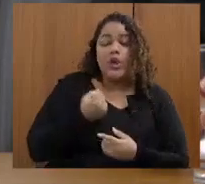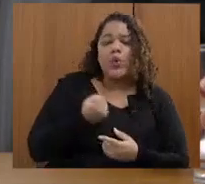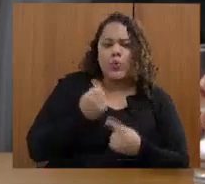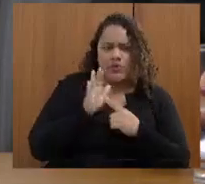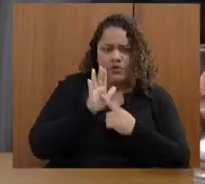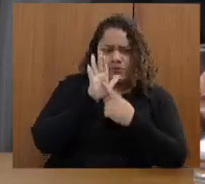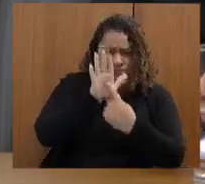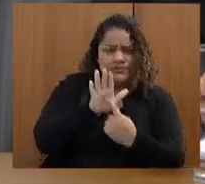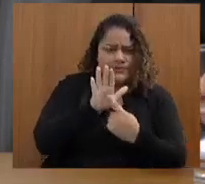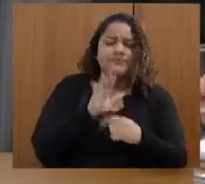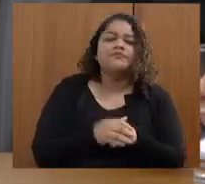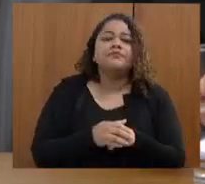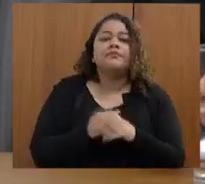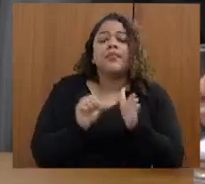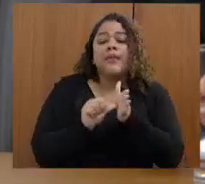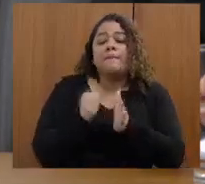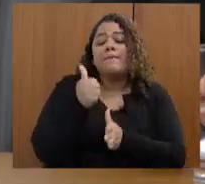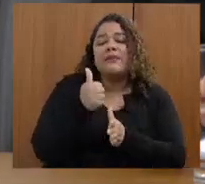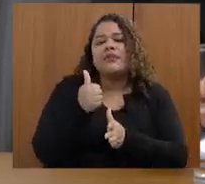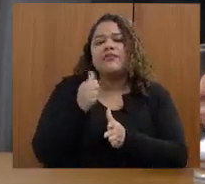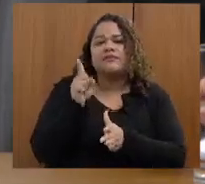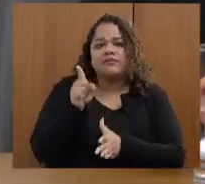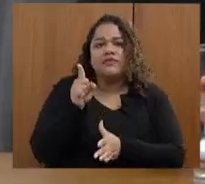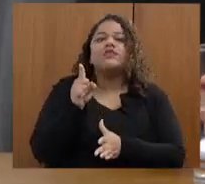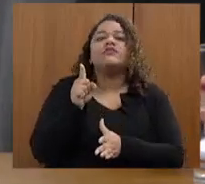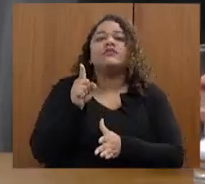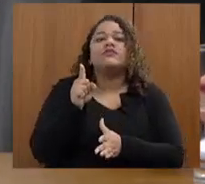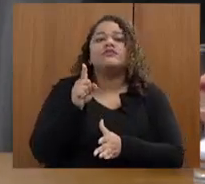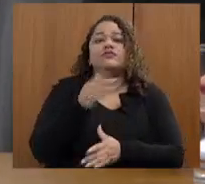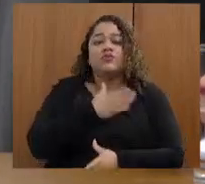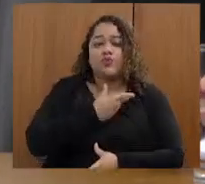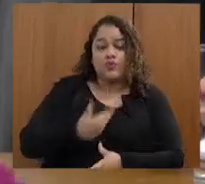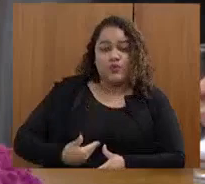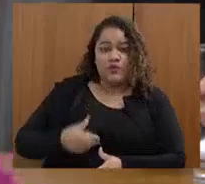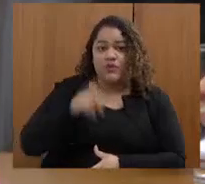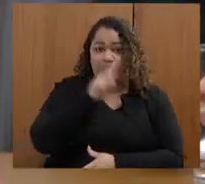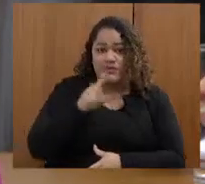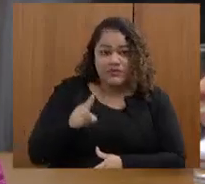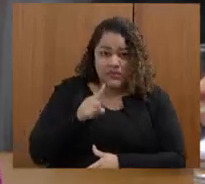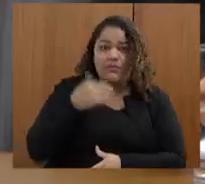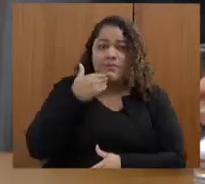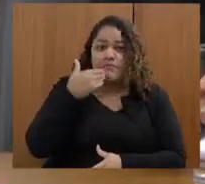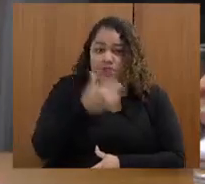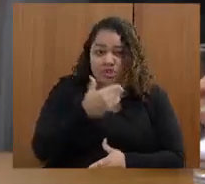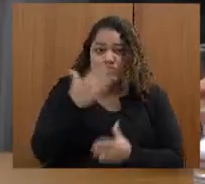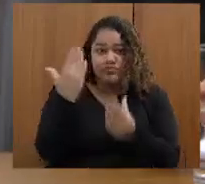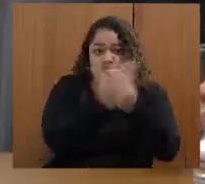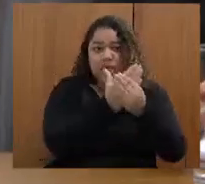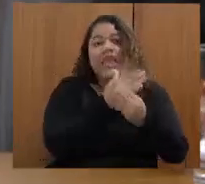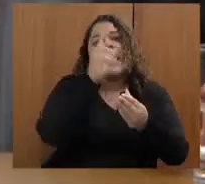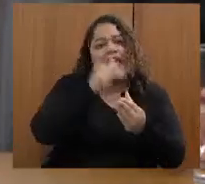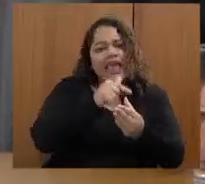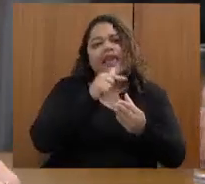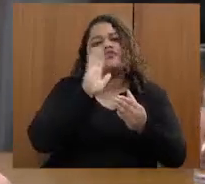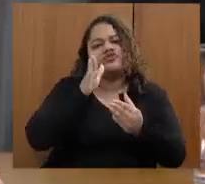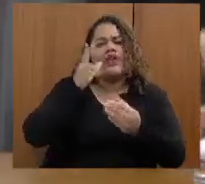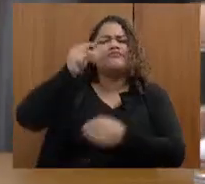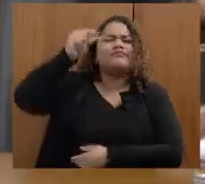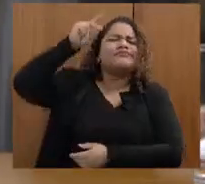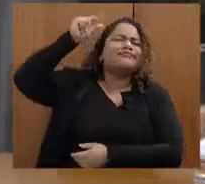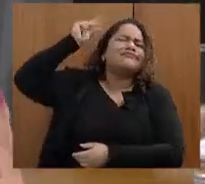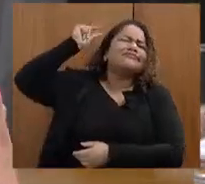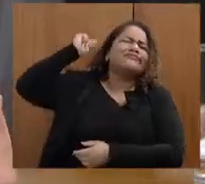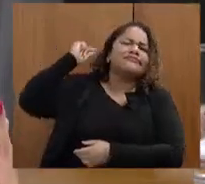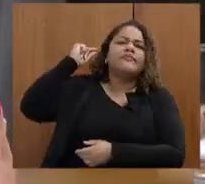pediu a inconstitucionalidade da legislação do piso Foi numa ação que já tramitava antiga